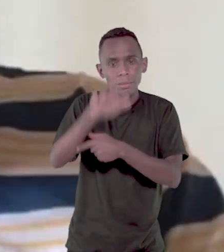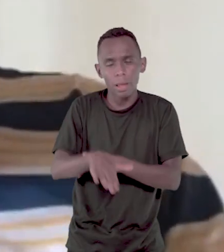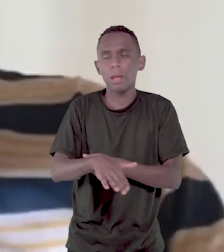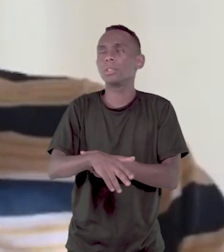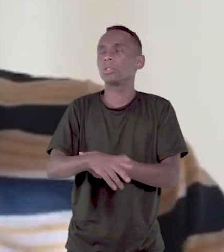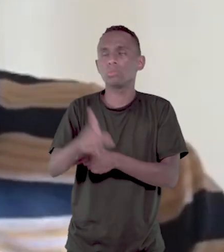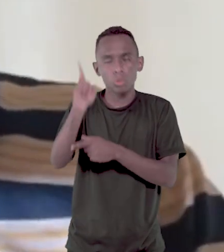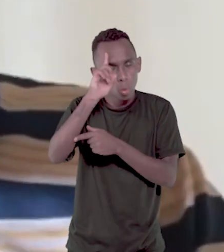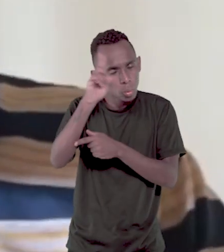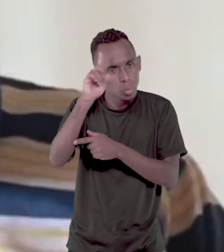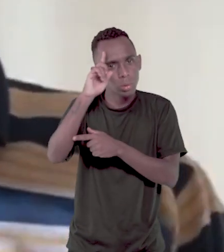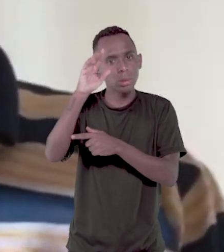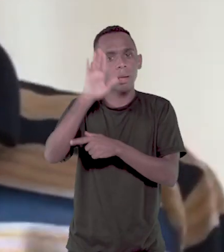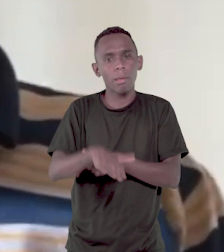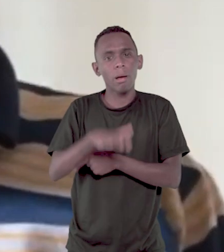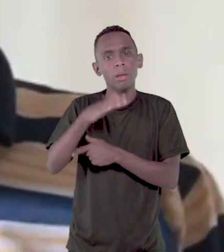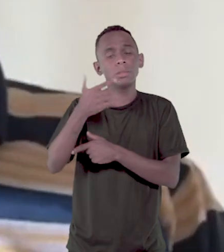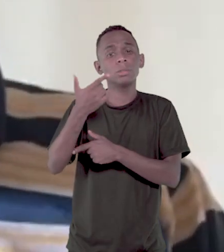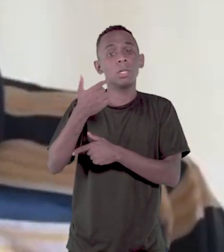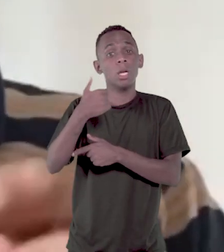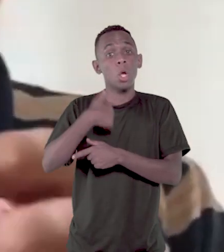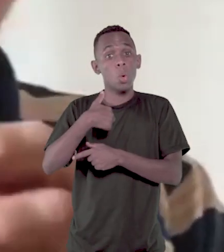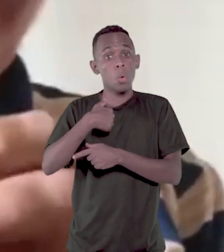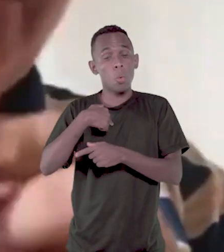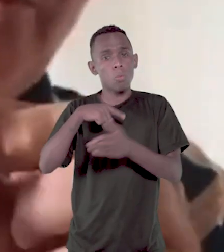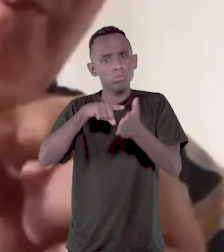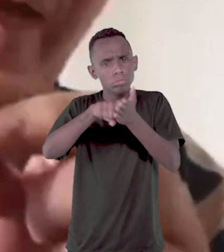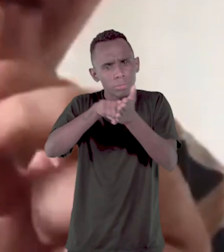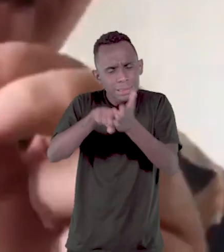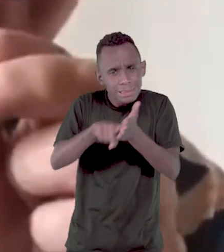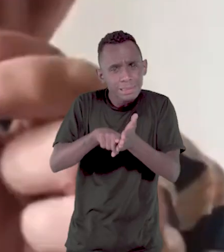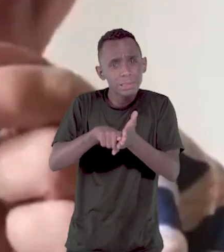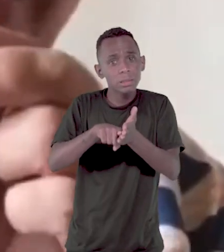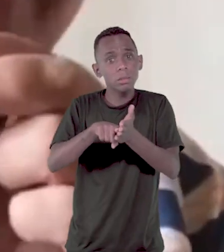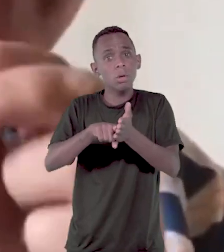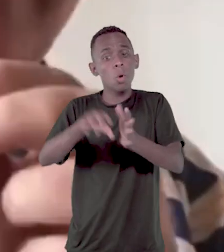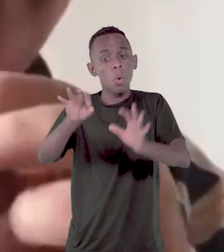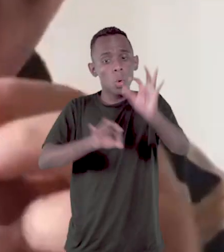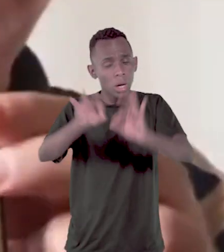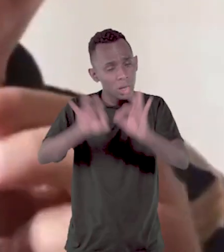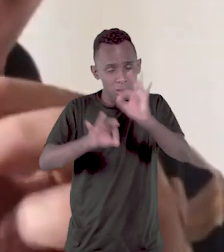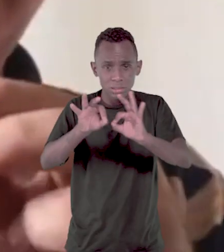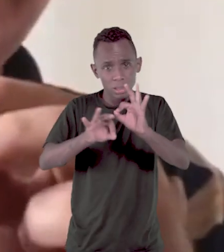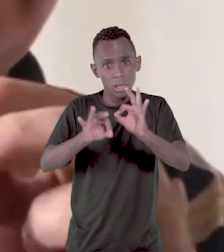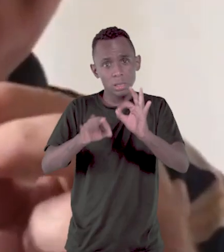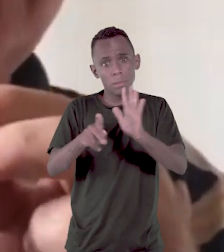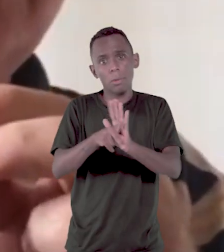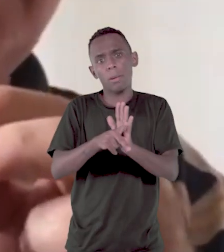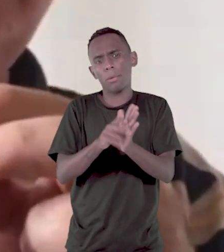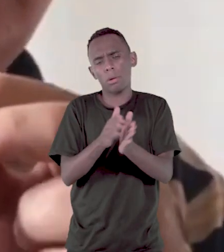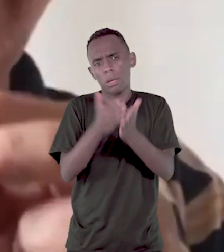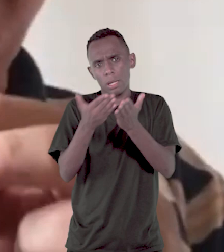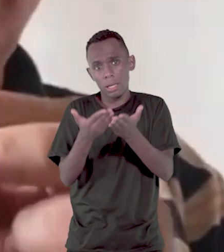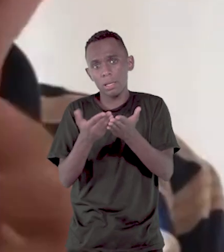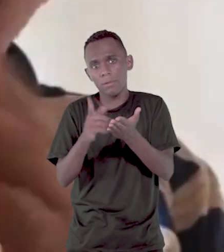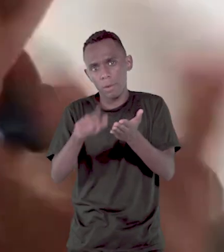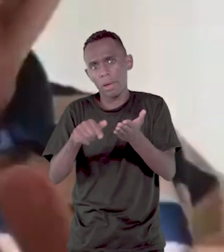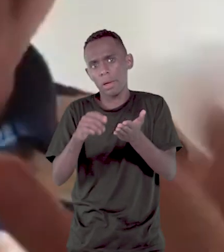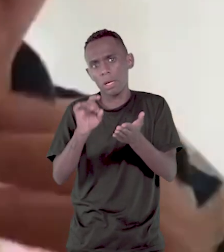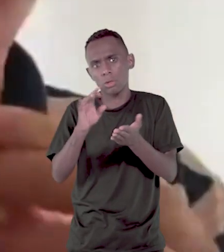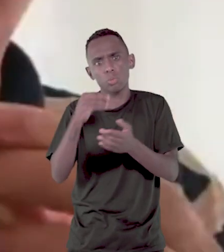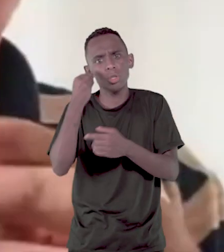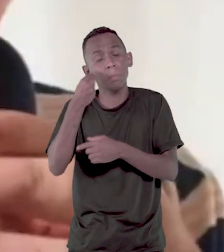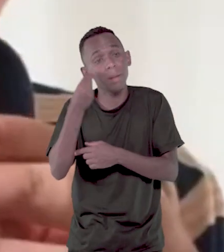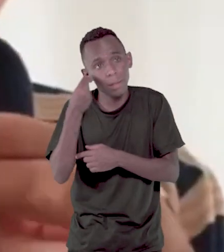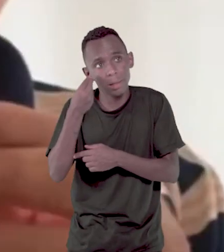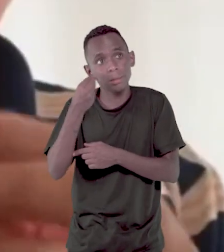trabalhando à tarde, toda a tarde, trabalhando com a pesquisa, eu organizei esse livro de ensaio, é um